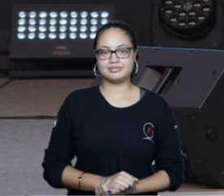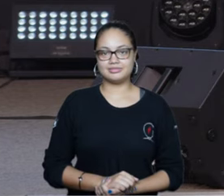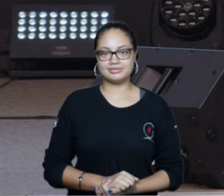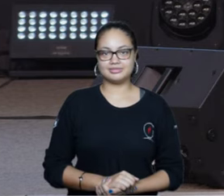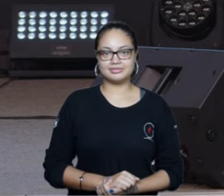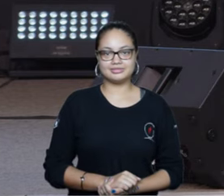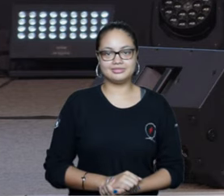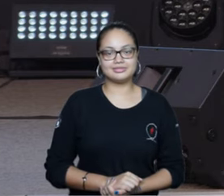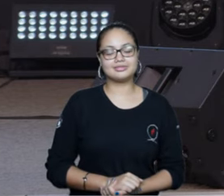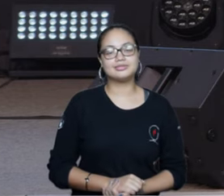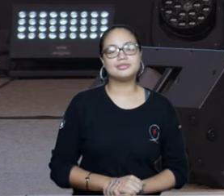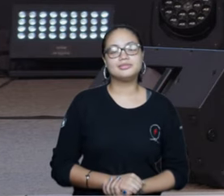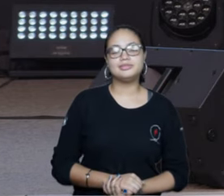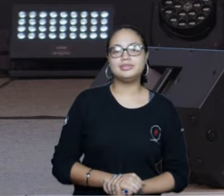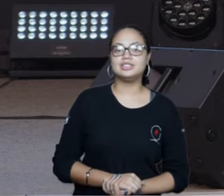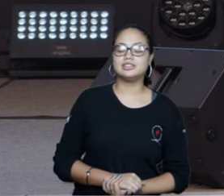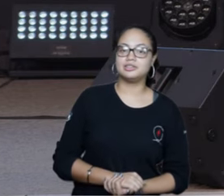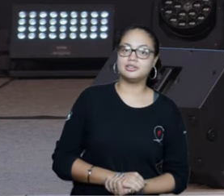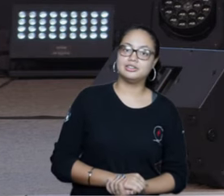esquerdo